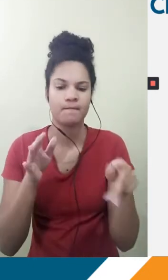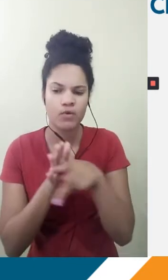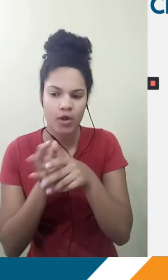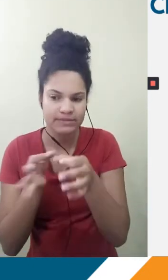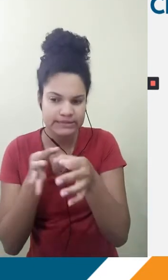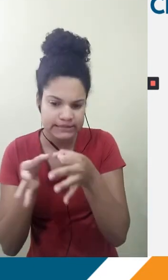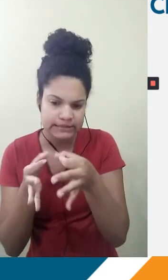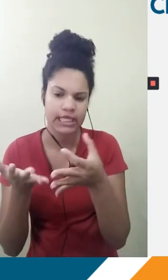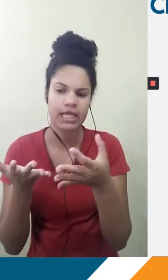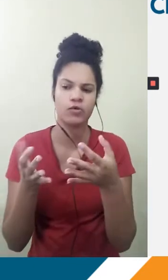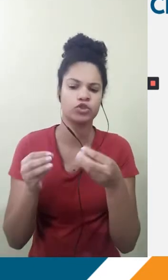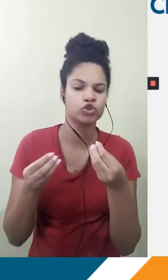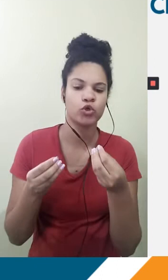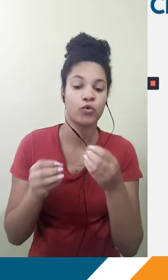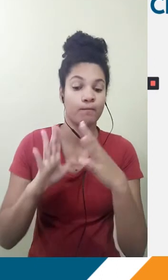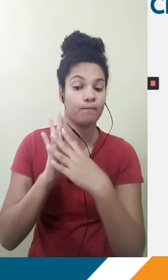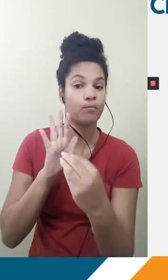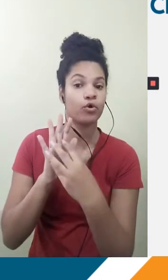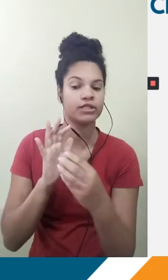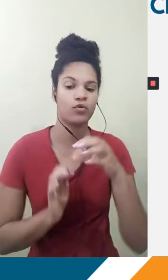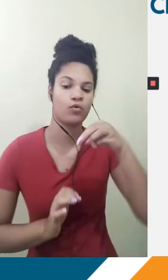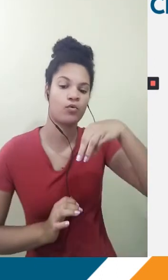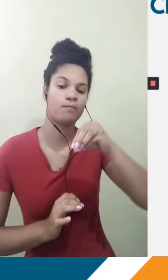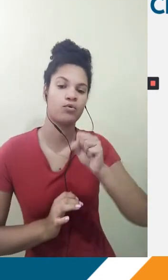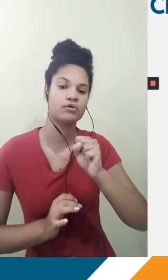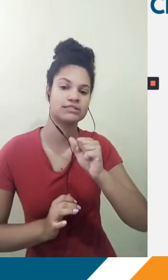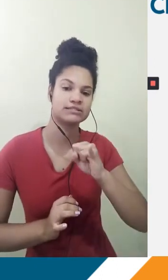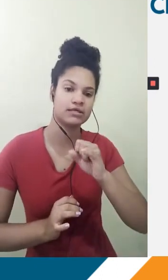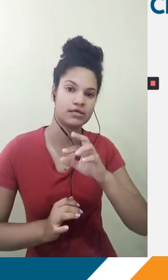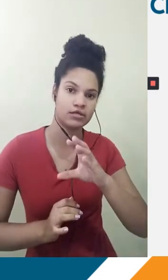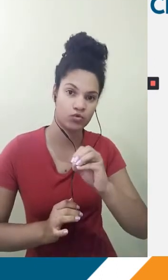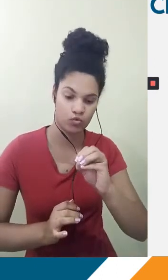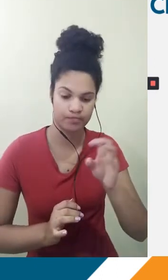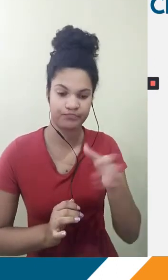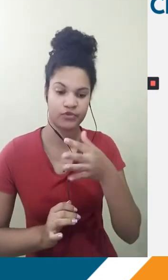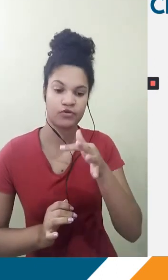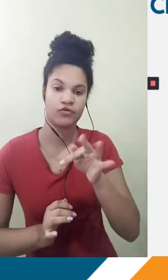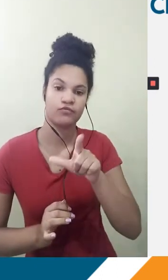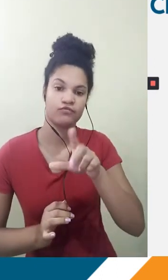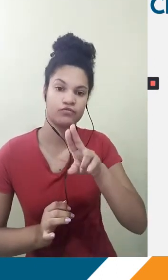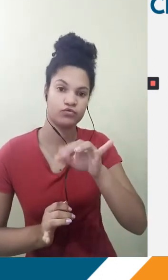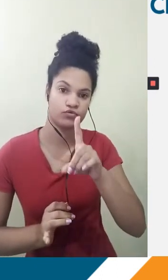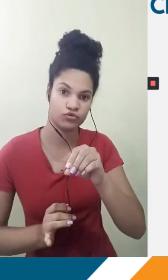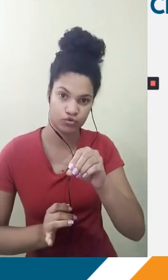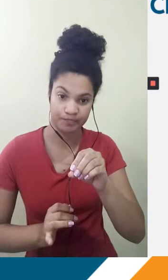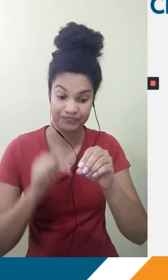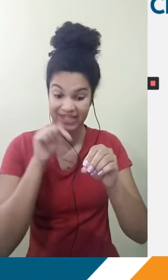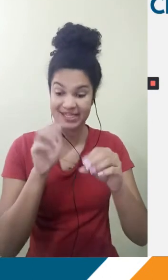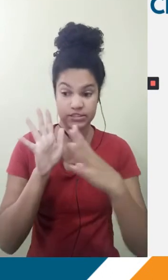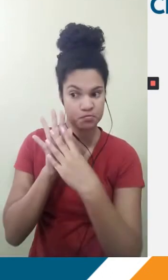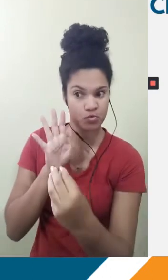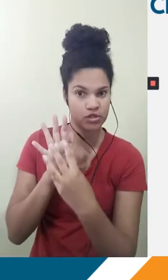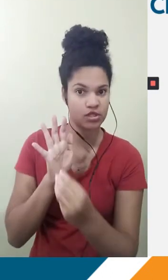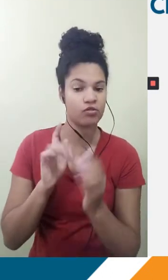modelo chamado mosaico fluido, uma vez que esse modelo estipula de que a membrana não